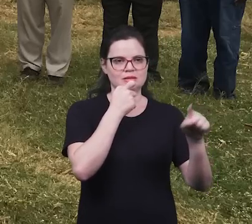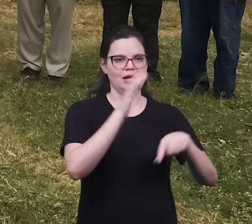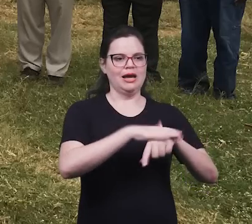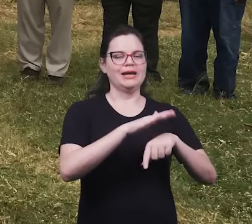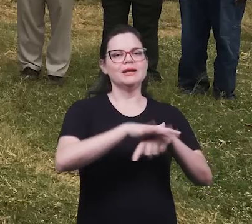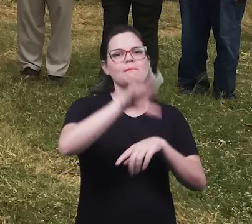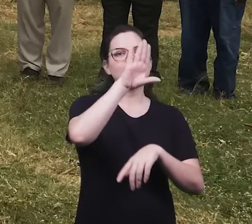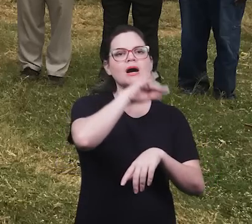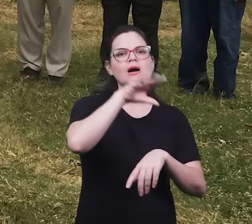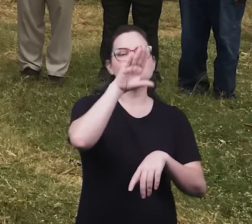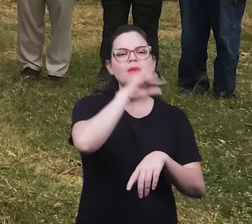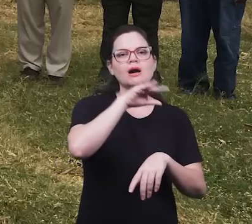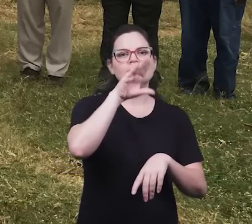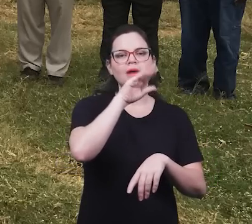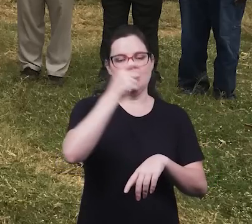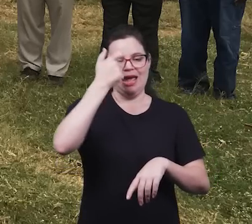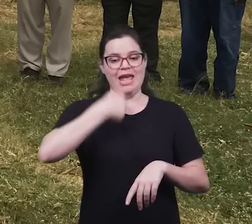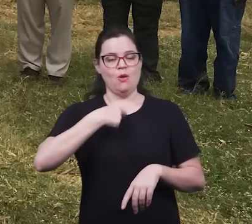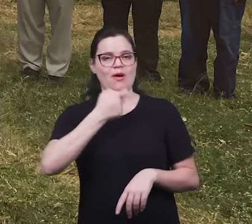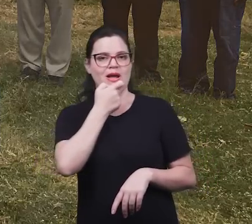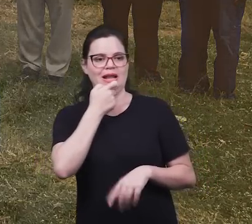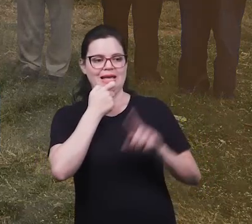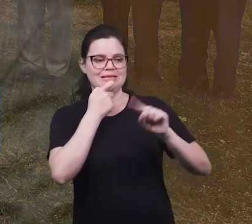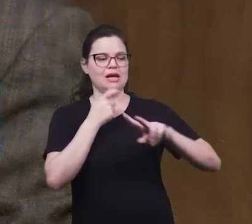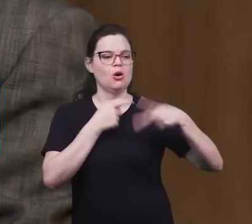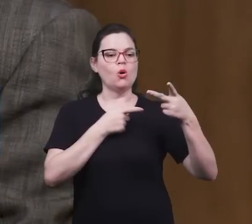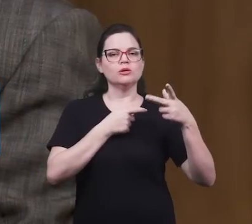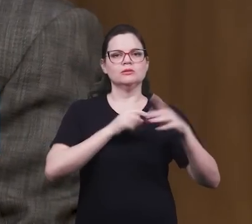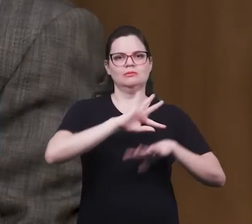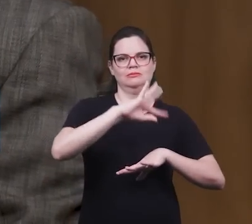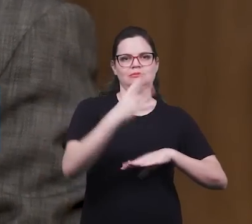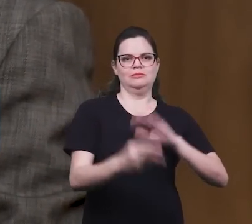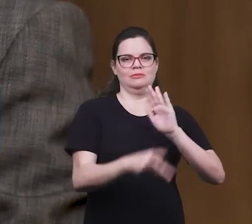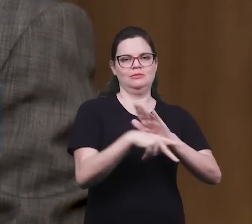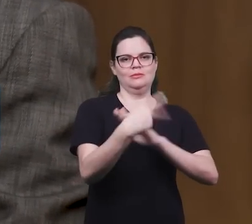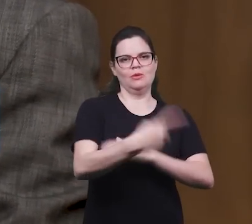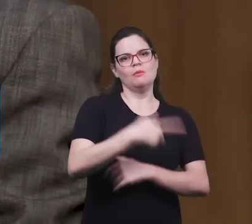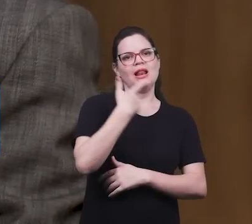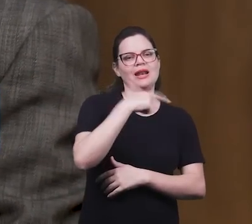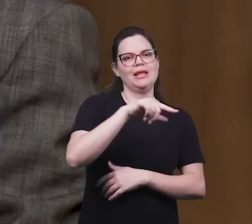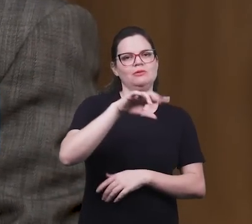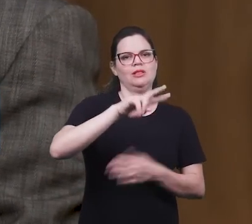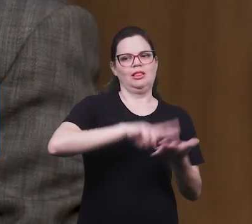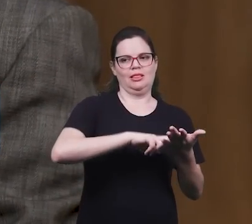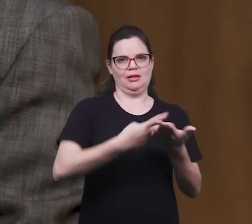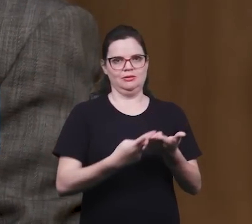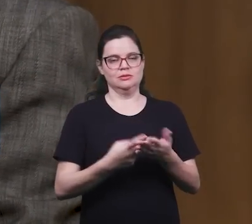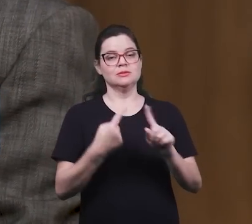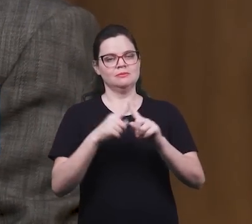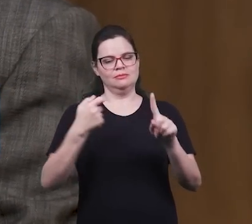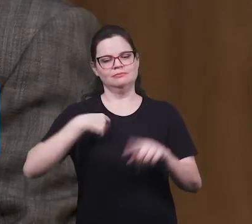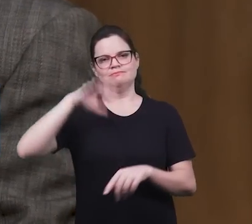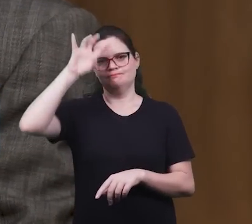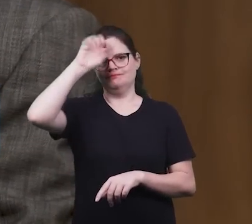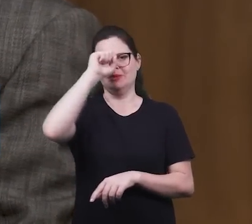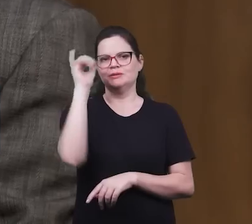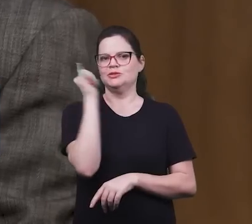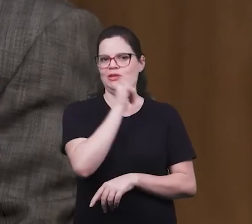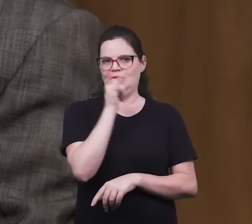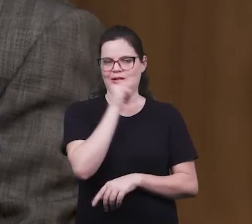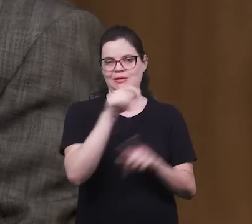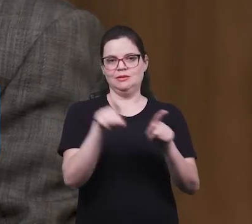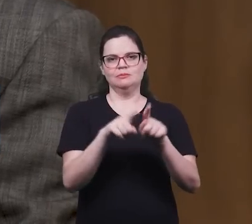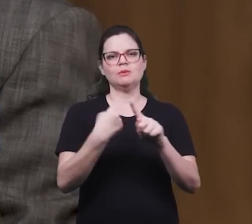ele então falar na língua africana, né? Na língua africana. Mas eu tive que aprender italiano, porque italiano eu trabalhei numa